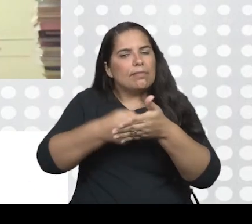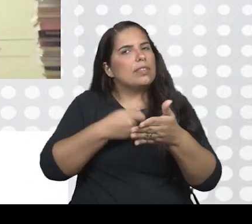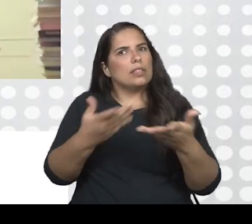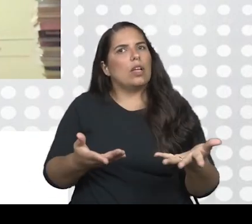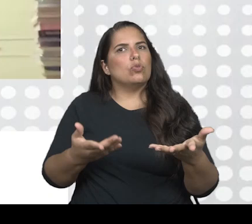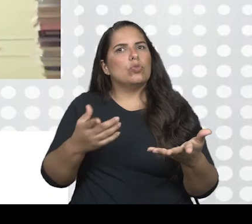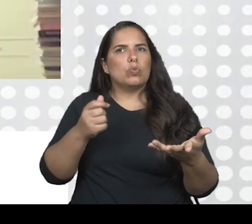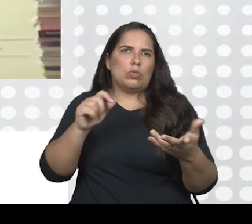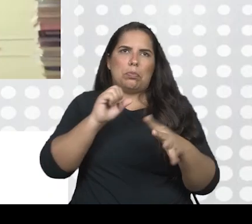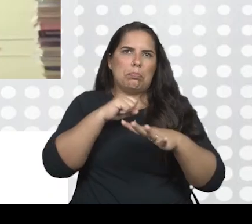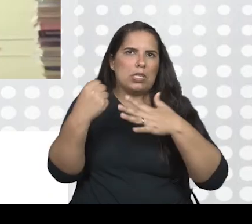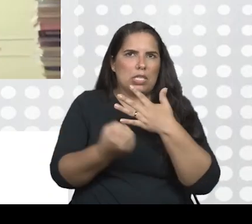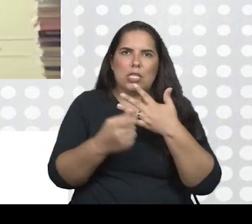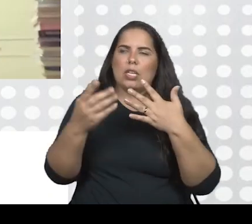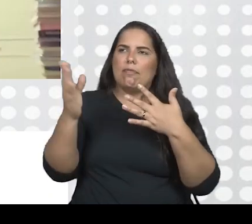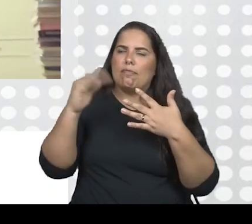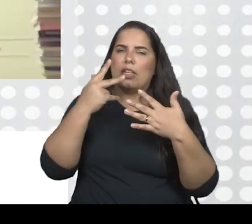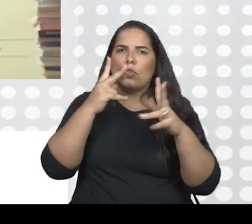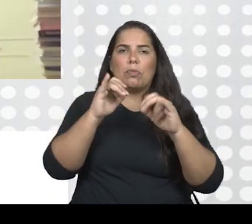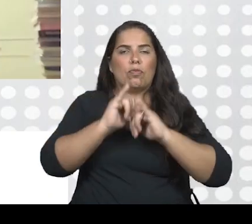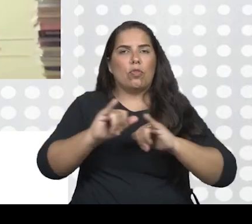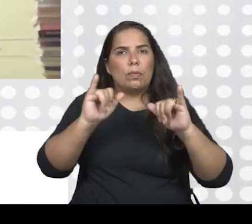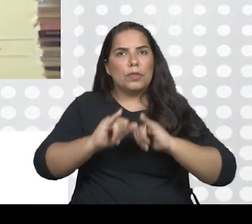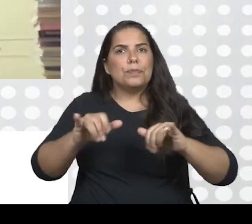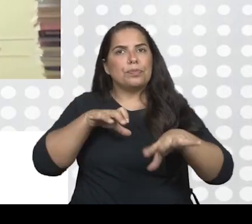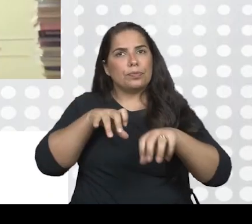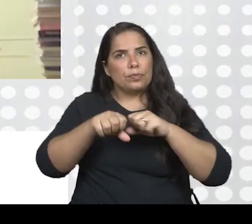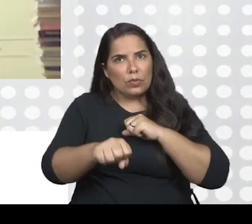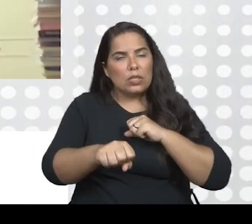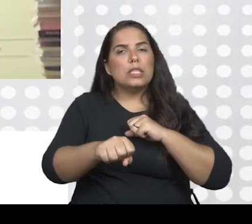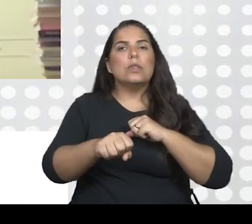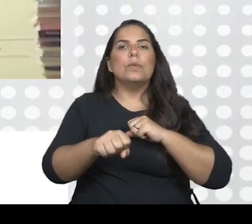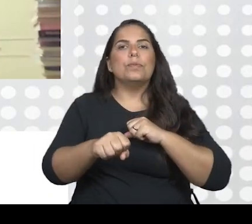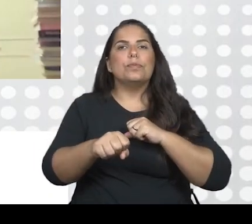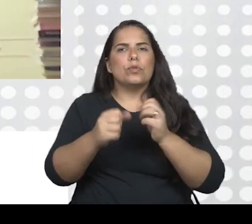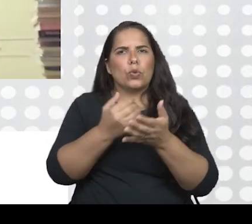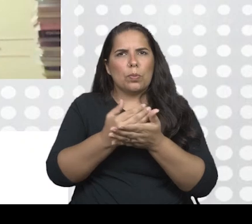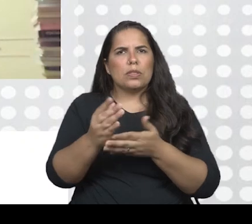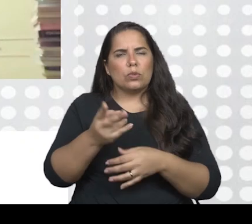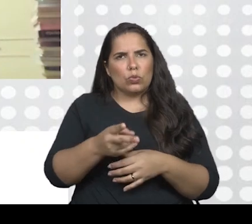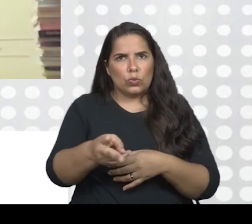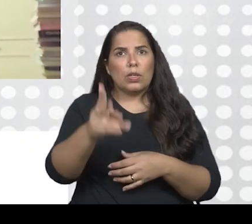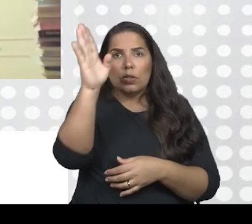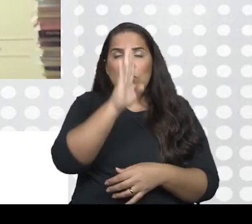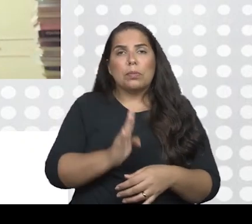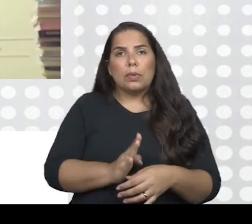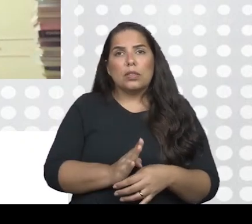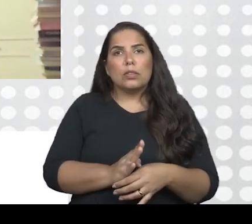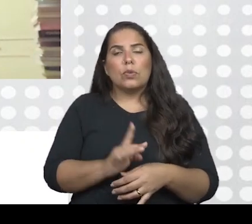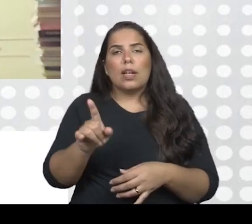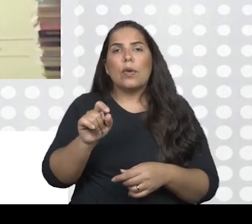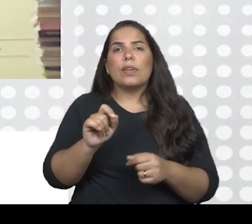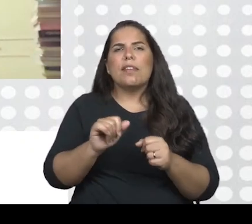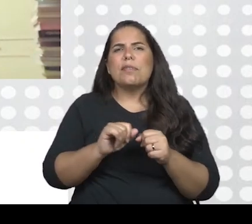geral quando a mídia traz informações sobre a formação inicial e continuada no Brasil, ela